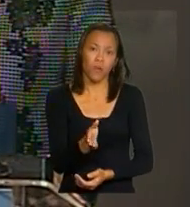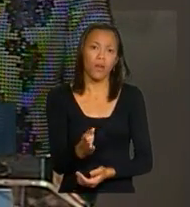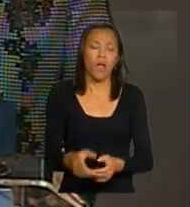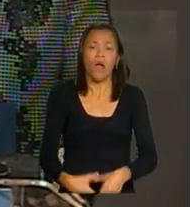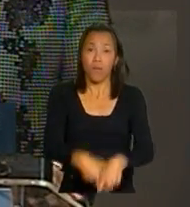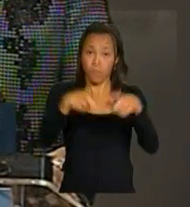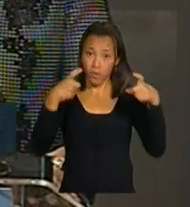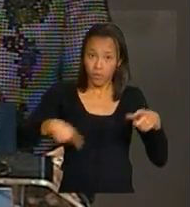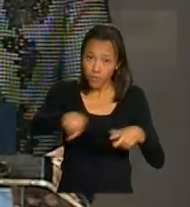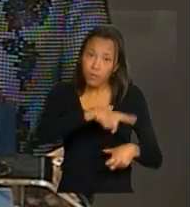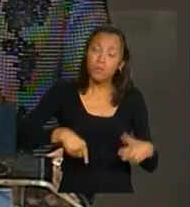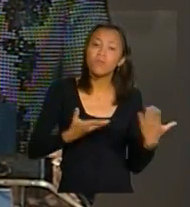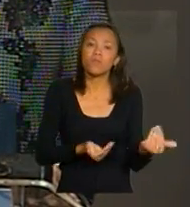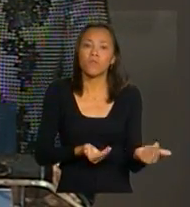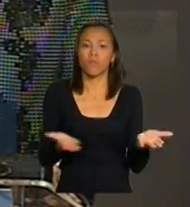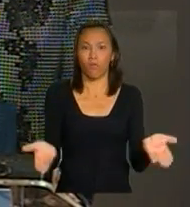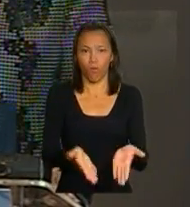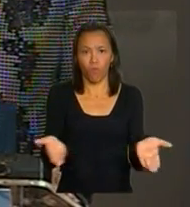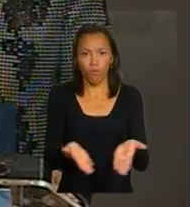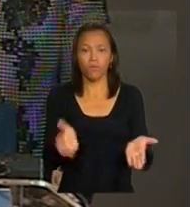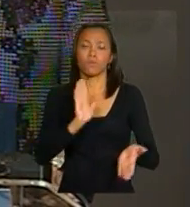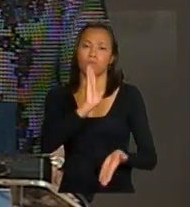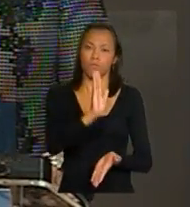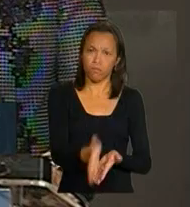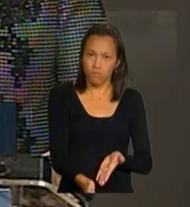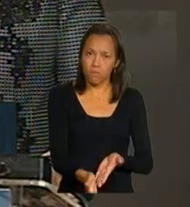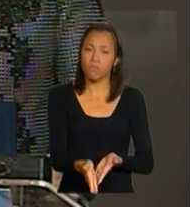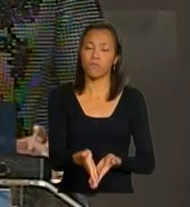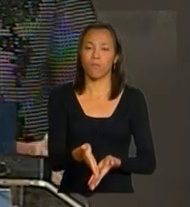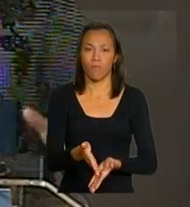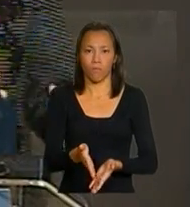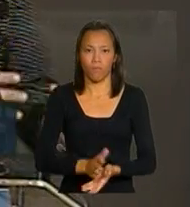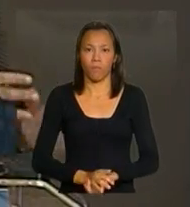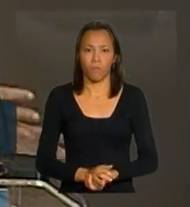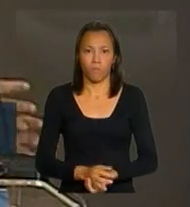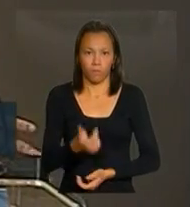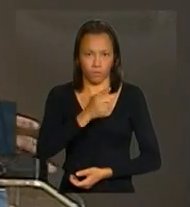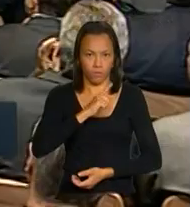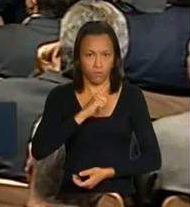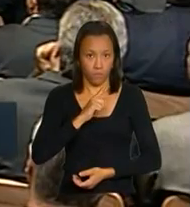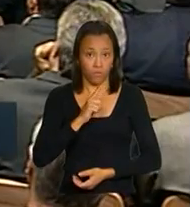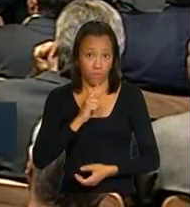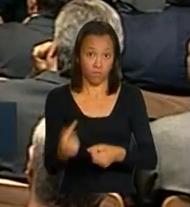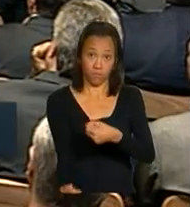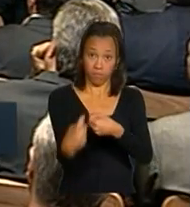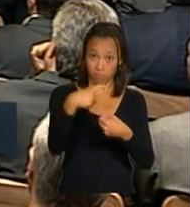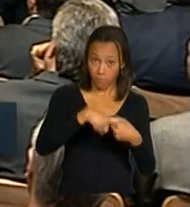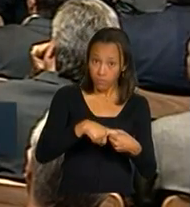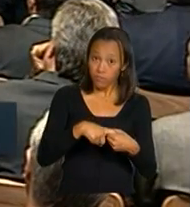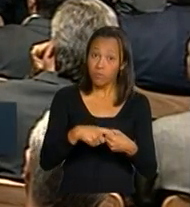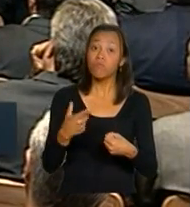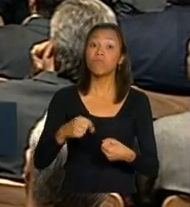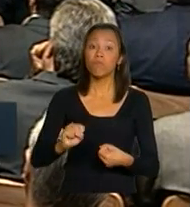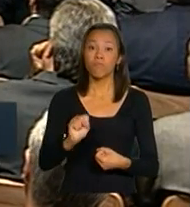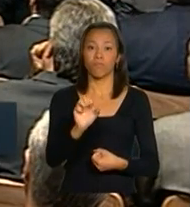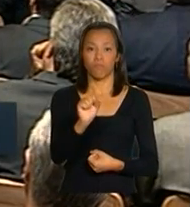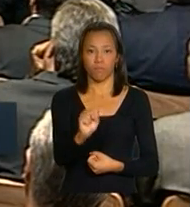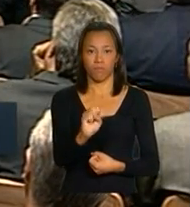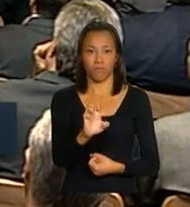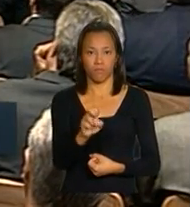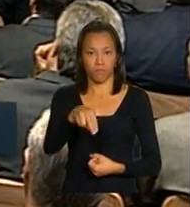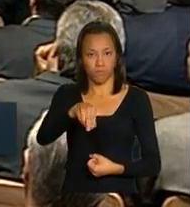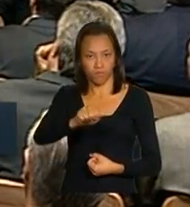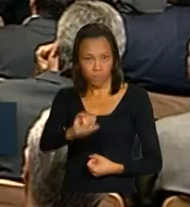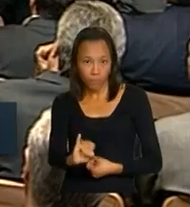parte deles hoje fazem isso com essa parceria com o SENAI e